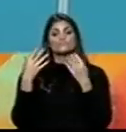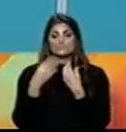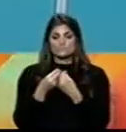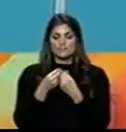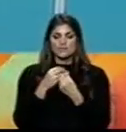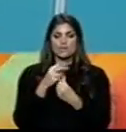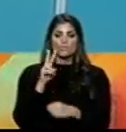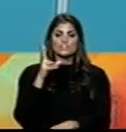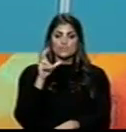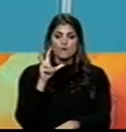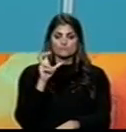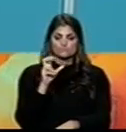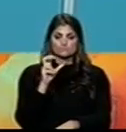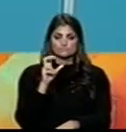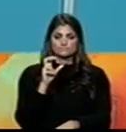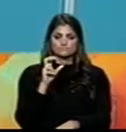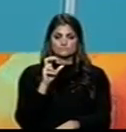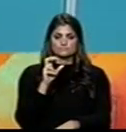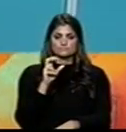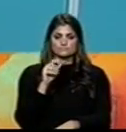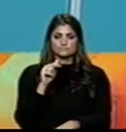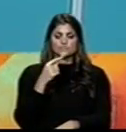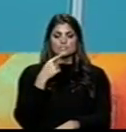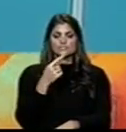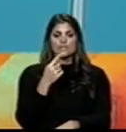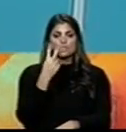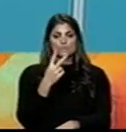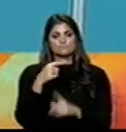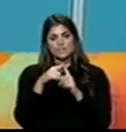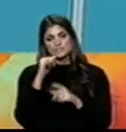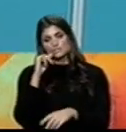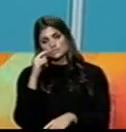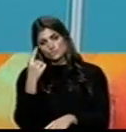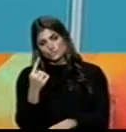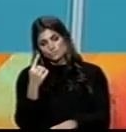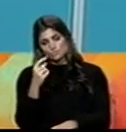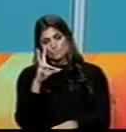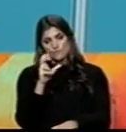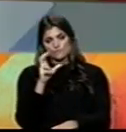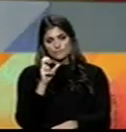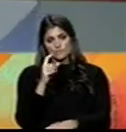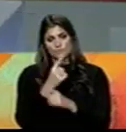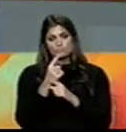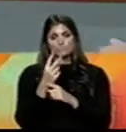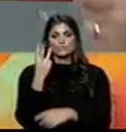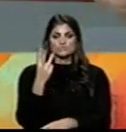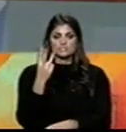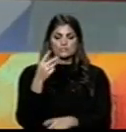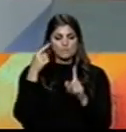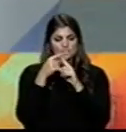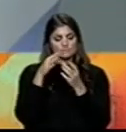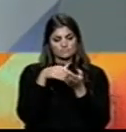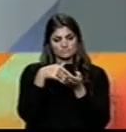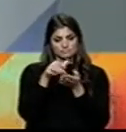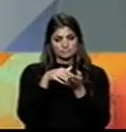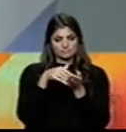juntar 2 ovos inteiros. A receita referia 2 mais 1 ovo, porque 2 é para a massa e o terceiro vai para servir pincelar, para pincelar.